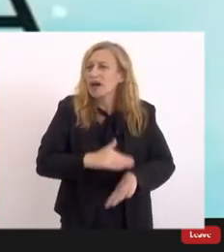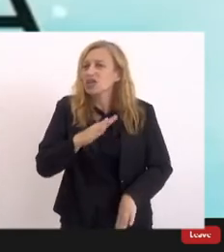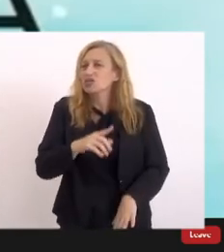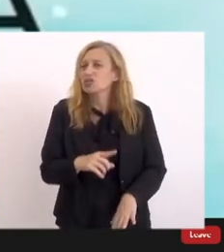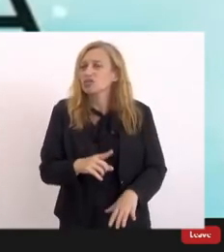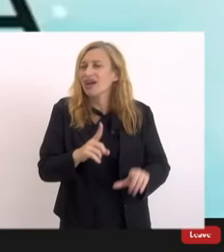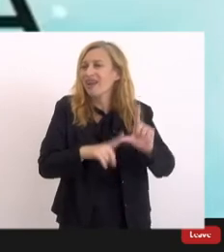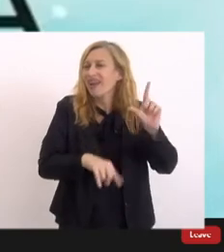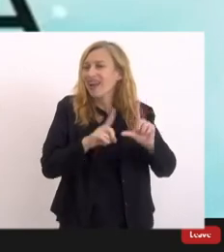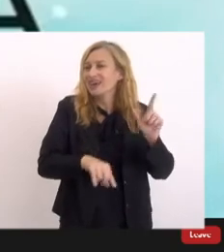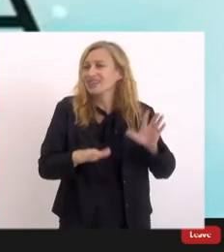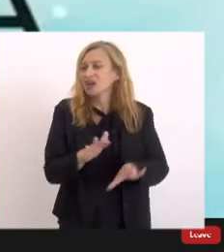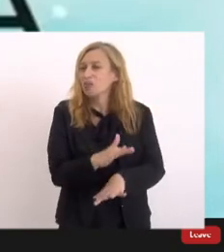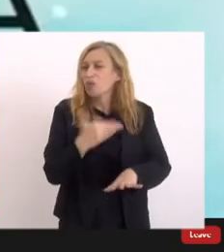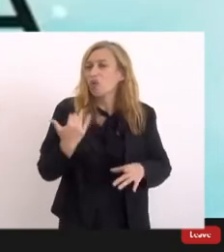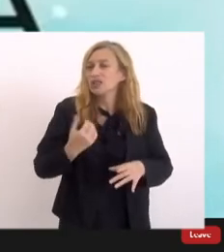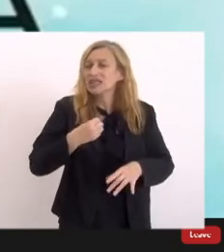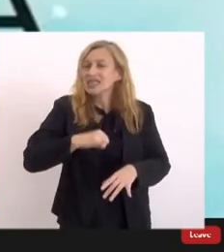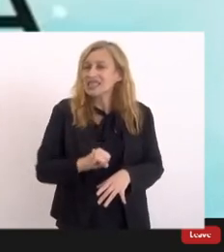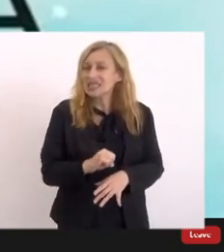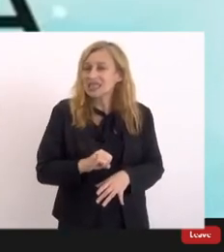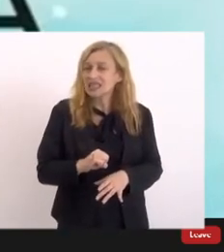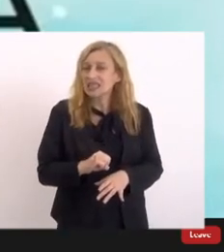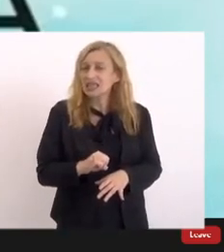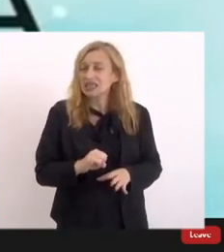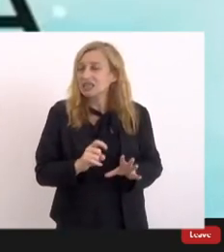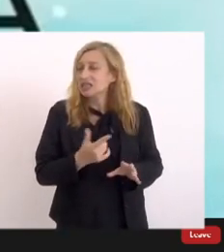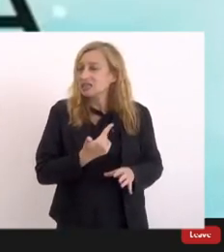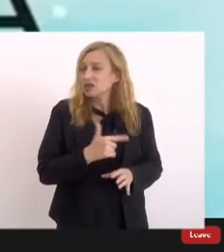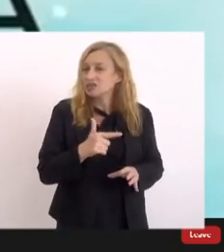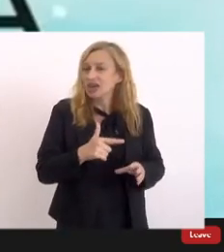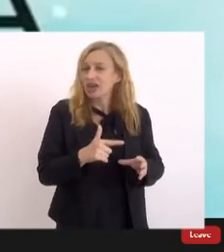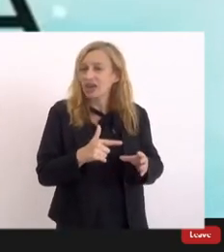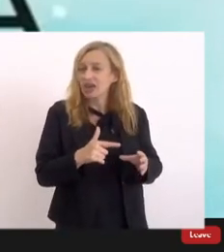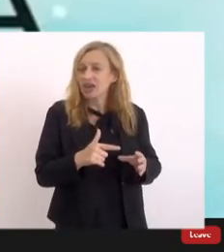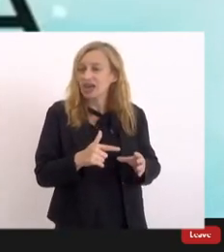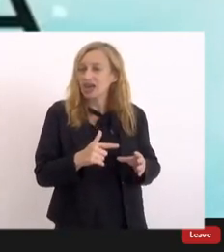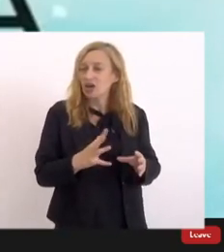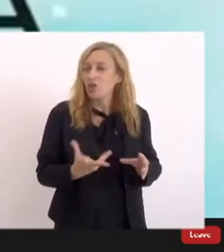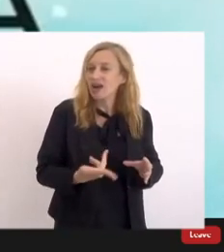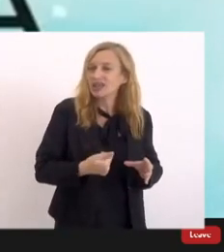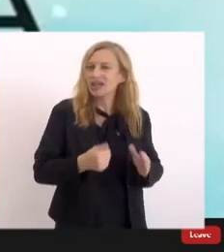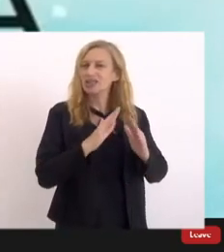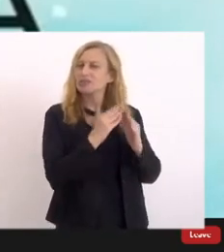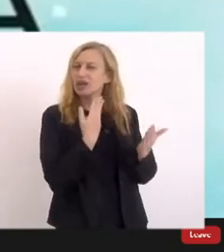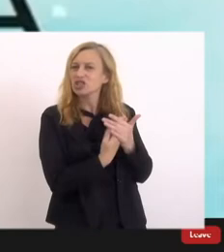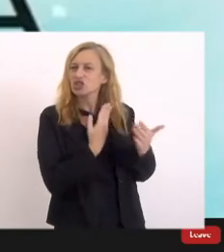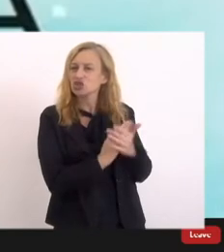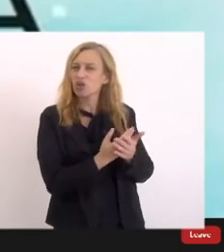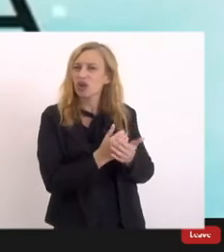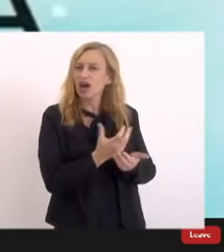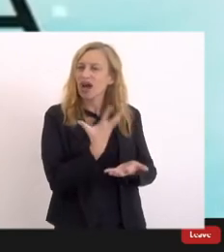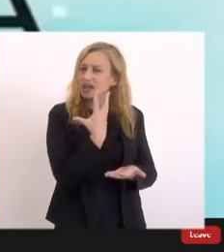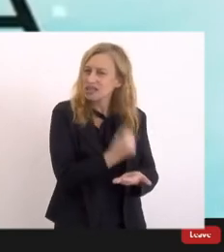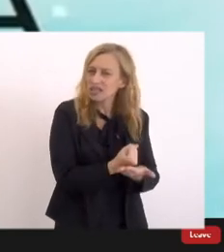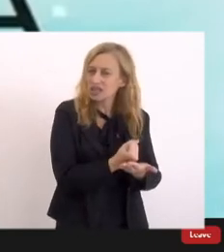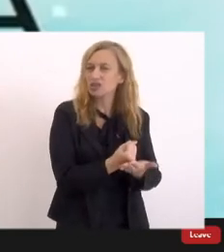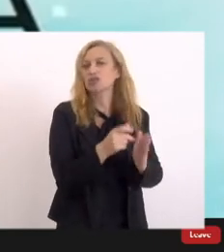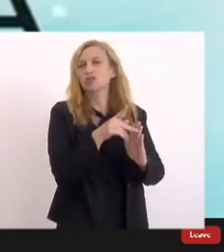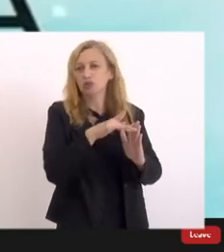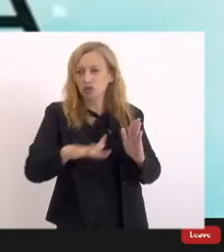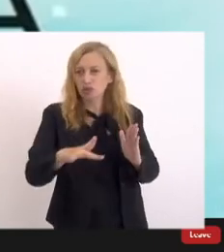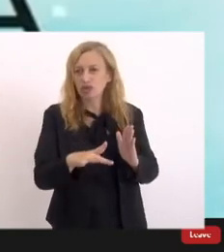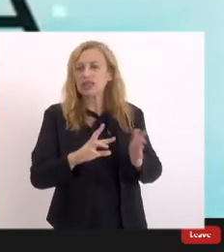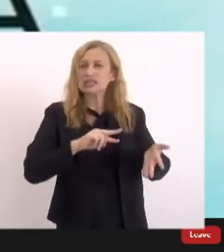morta se nós não dermos efetivamente condições para que as escolas adotem os protocolos.